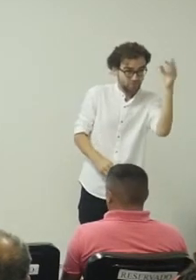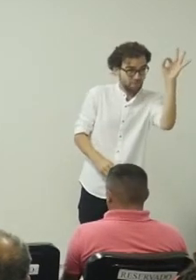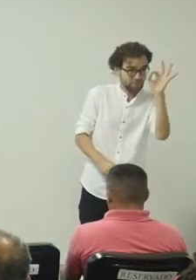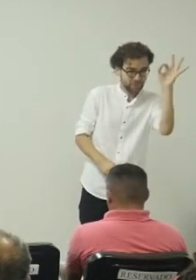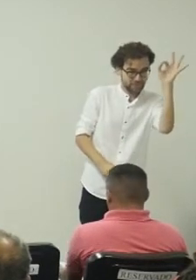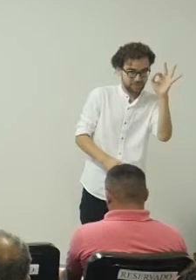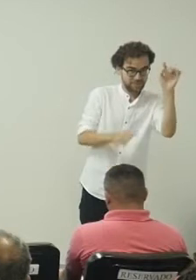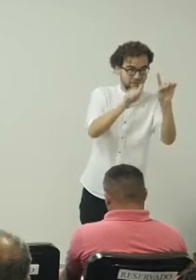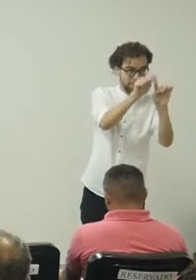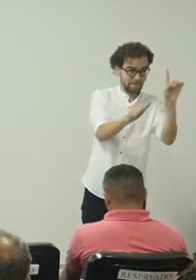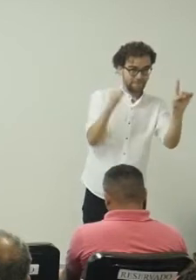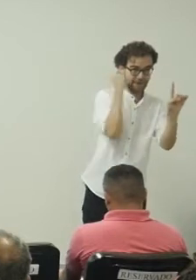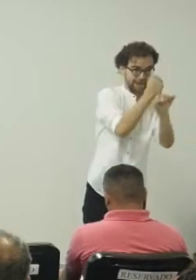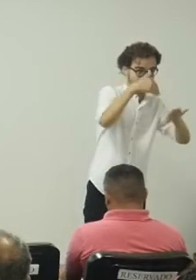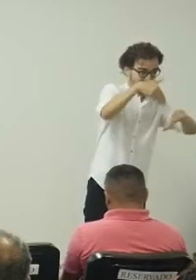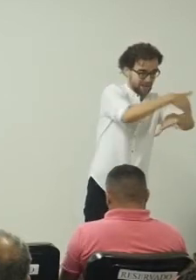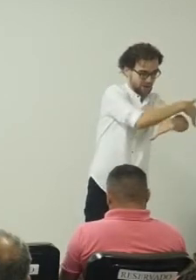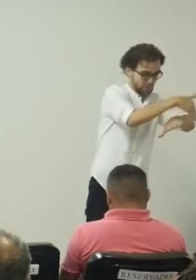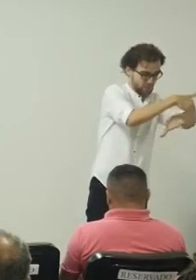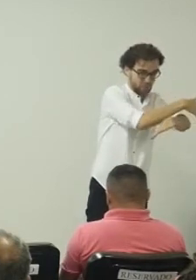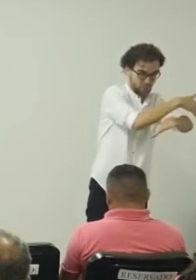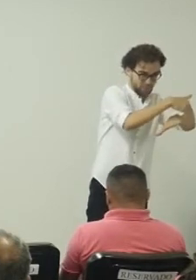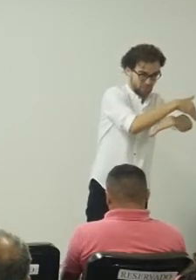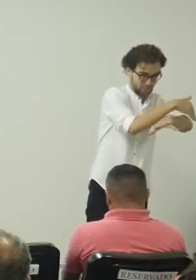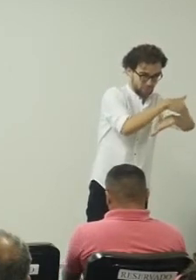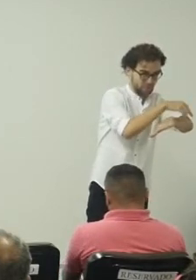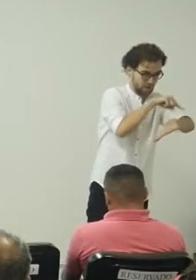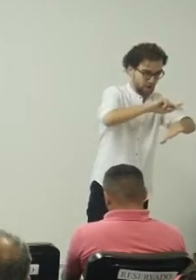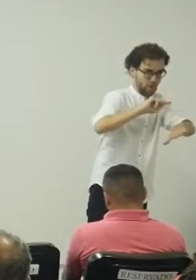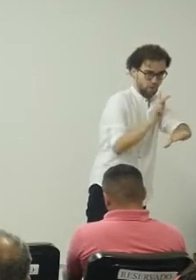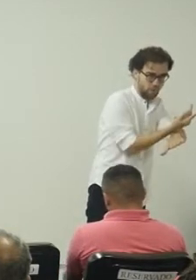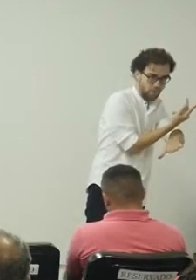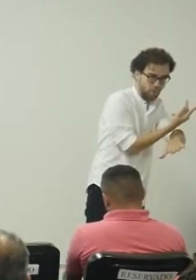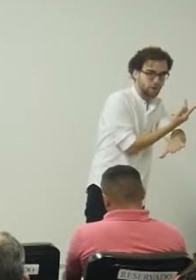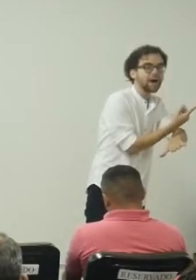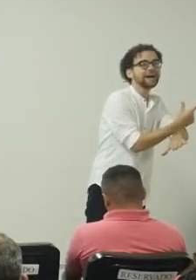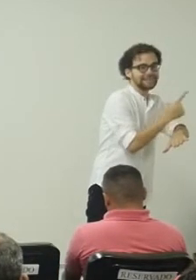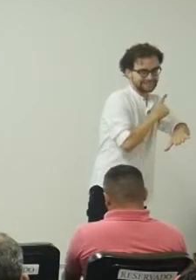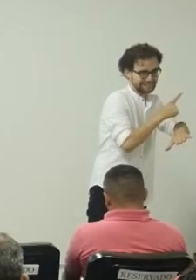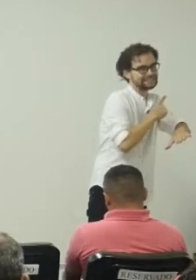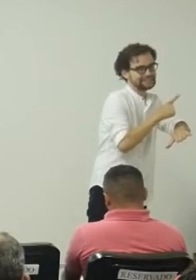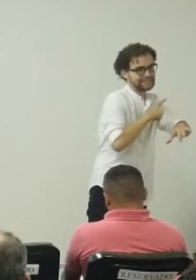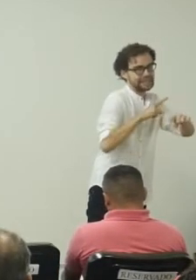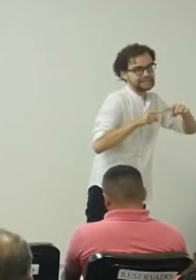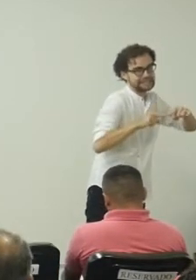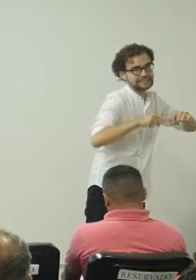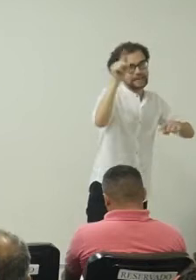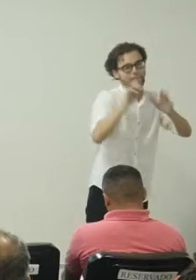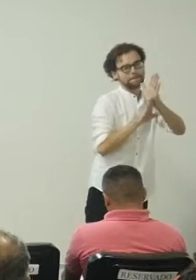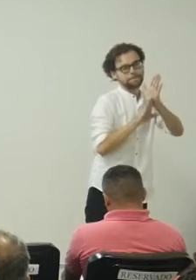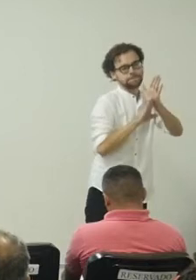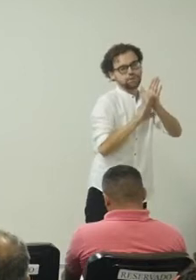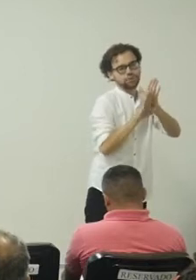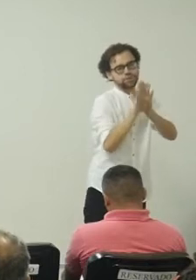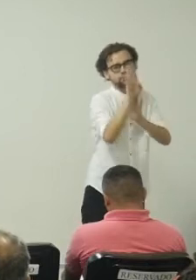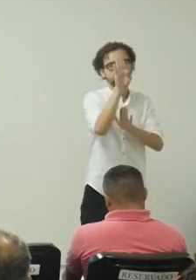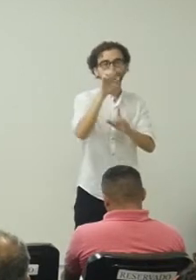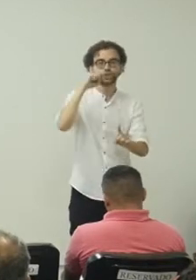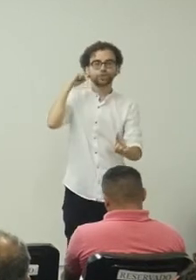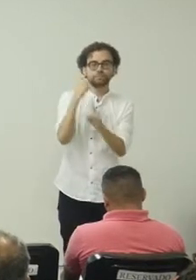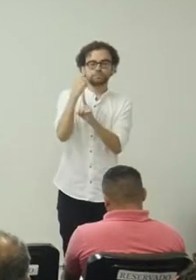homicídios de mulheres acontecem na rua, a gente ainda tem um alto índice de domesticidade do homicídio de mulheres, ou